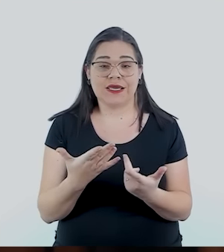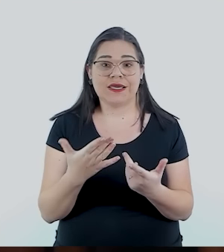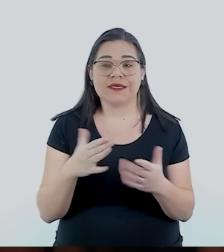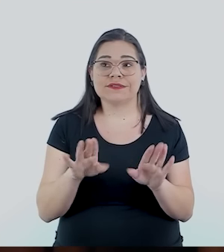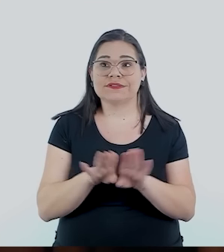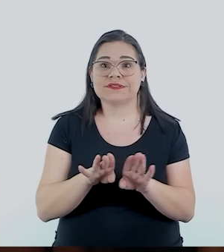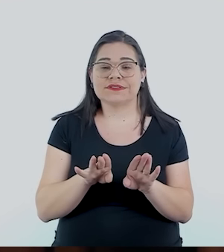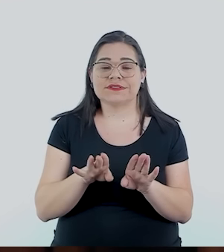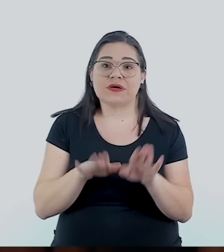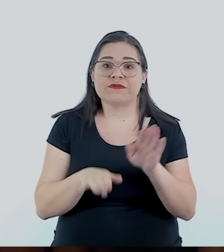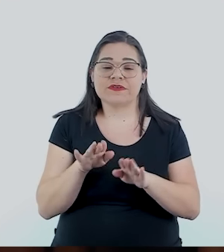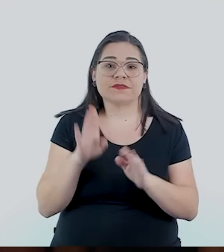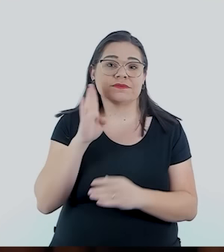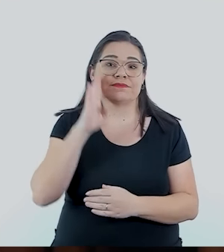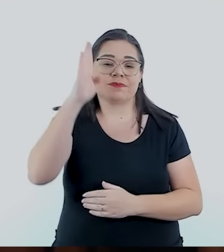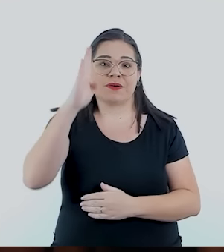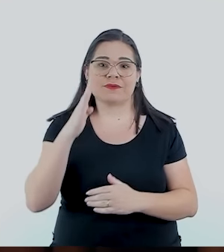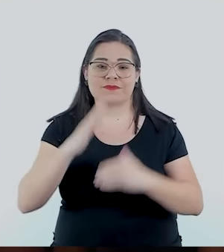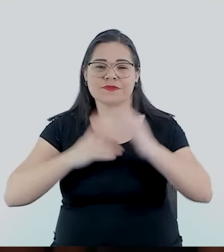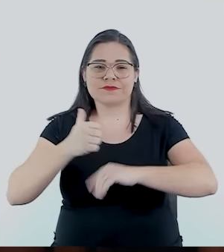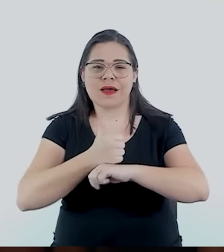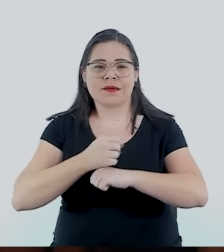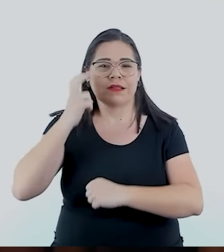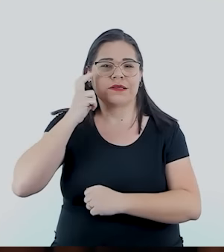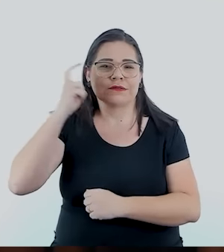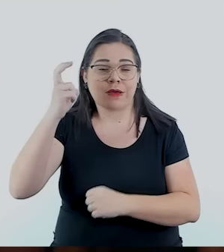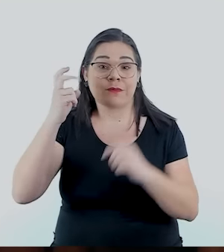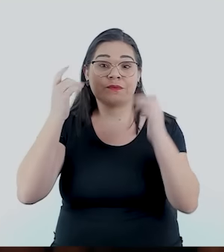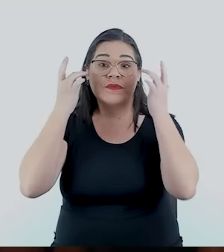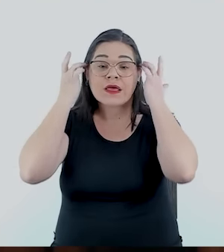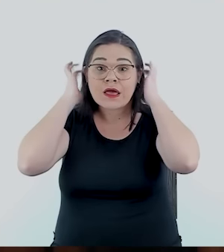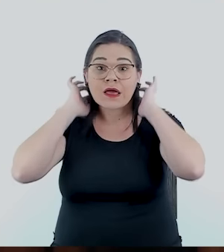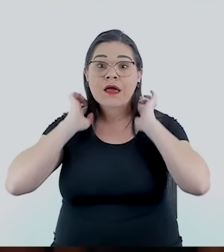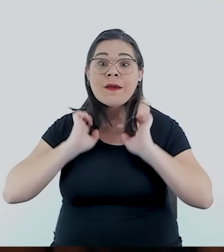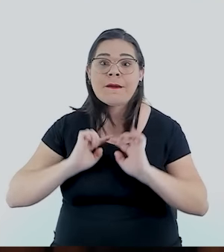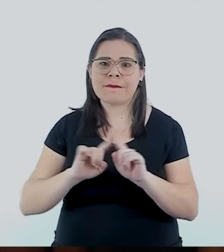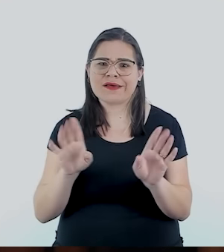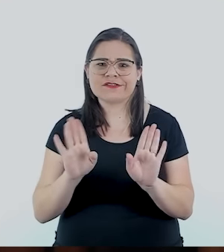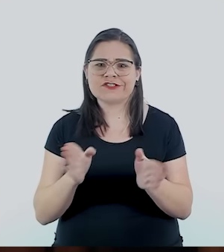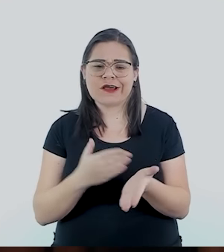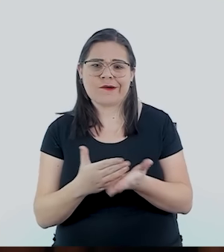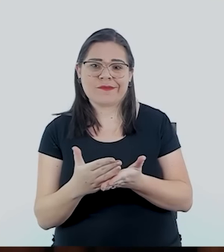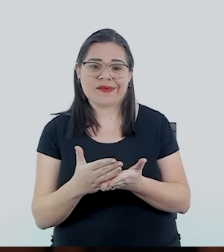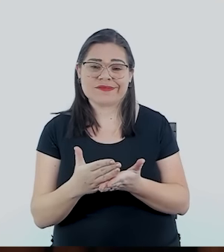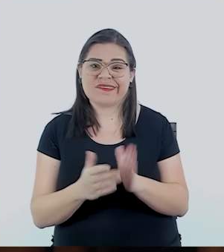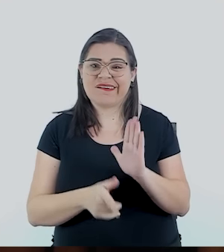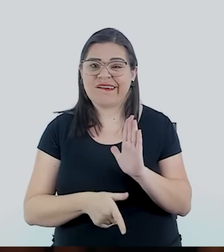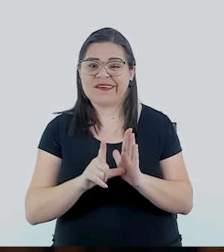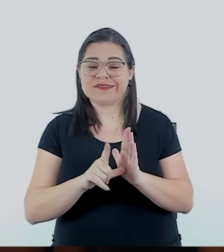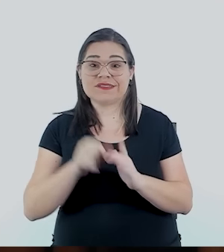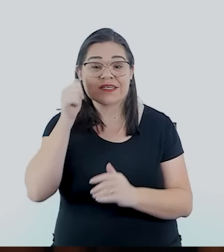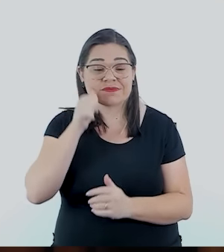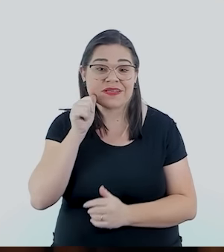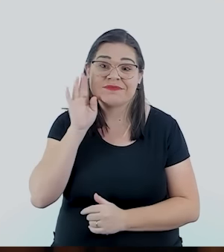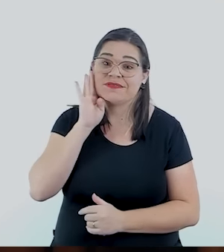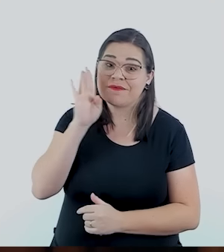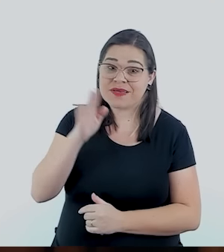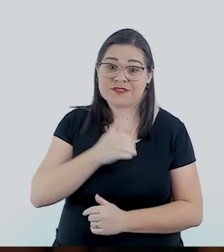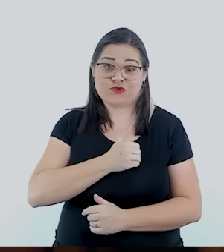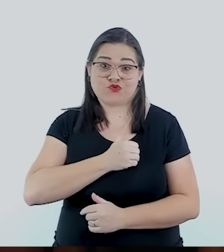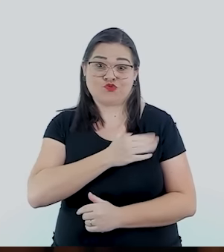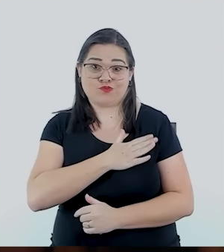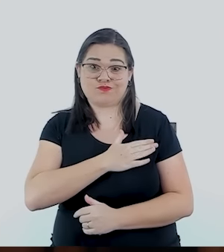auge é profissional intelectual mas já começam a ser descartadas muitas vezes até antes né as mulheres principalmente